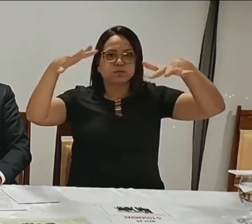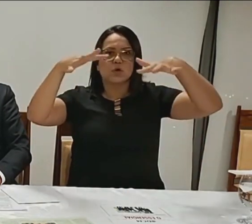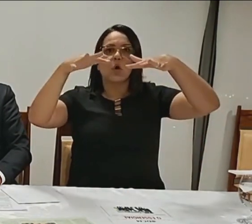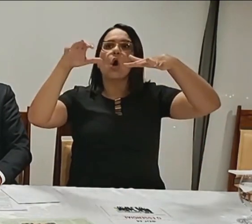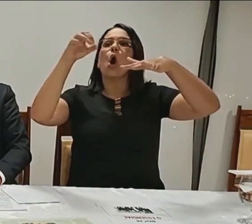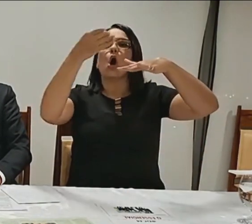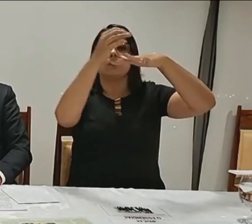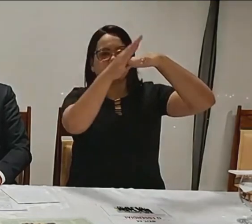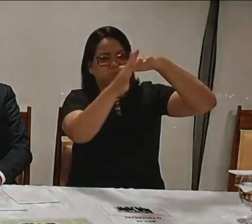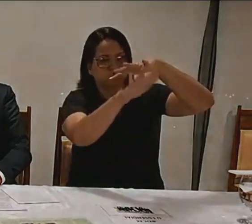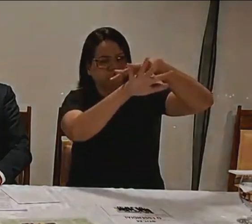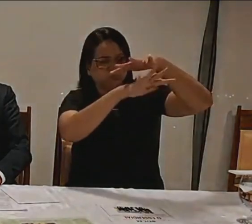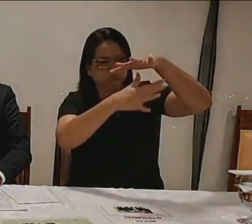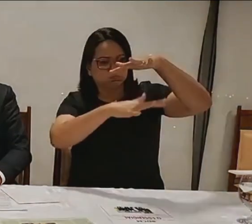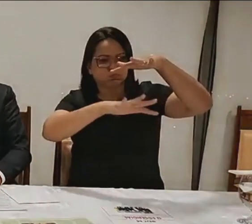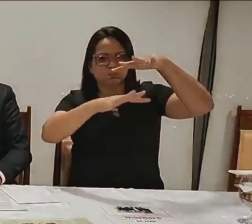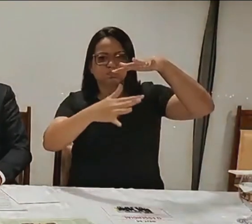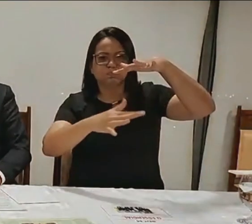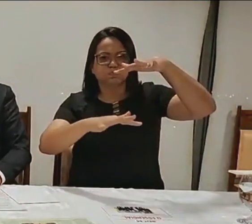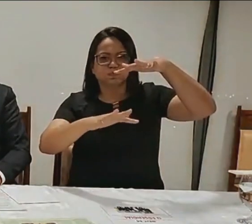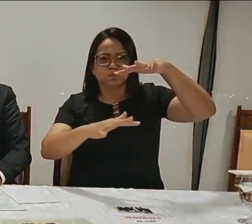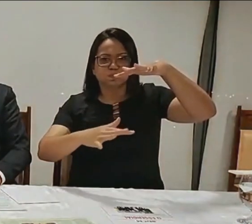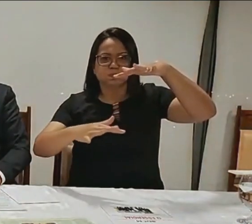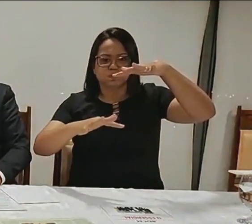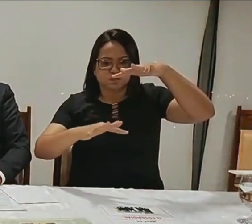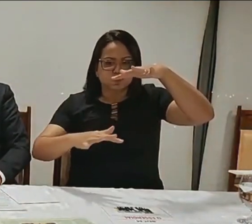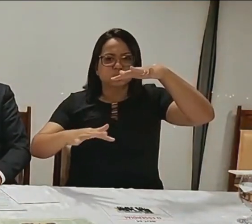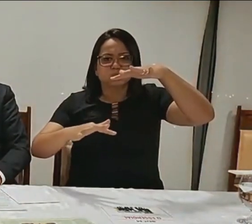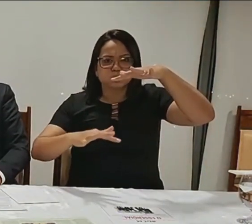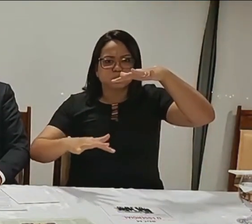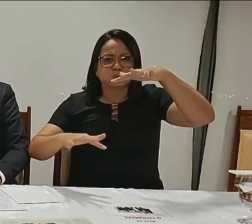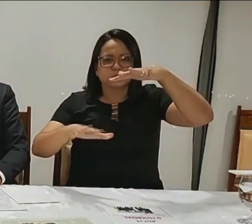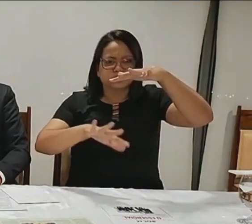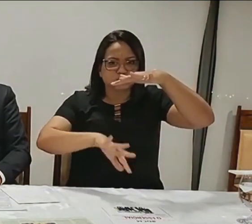consequência disso, não ficava na flor d'água, ficava ali em média um metro abaixo.